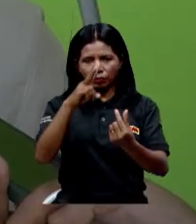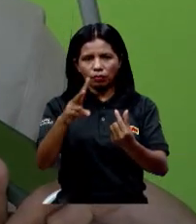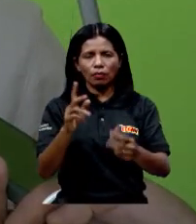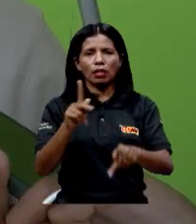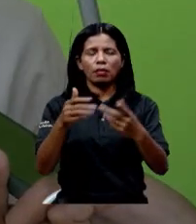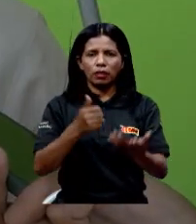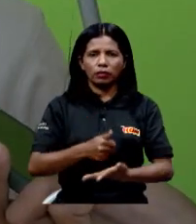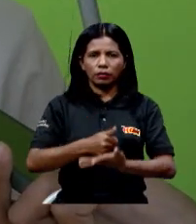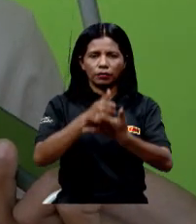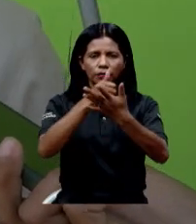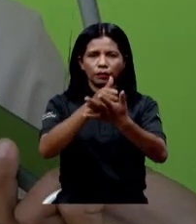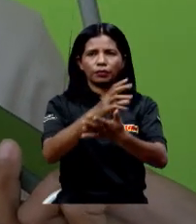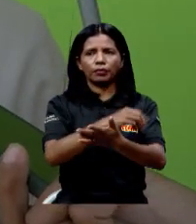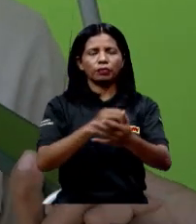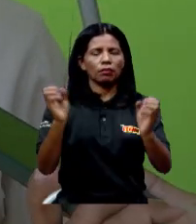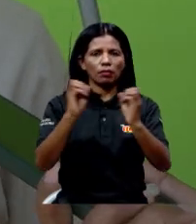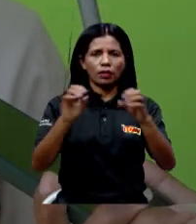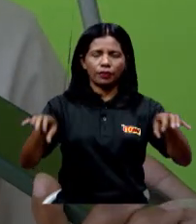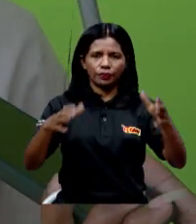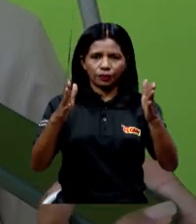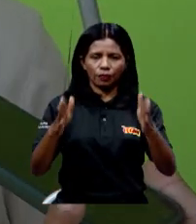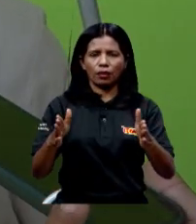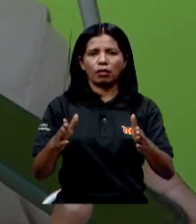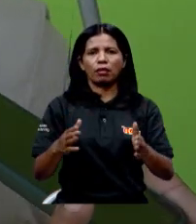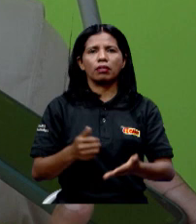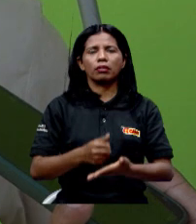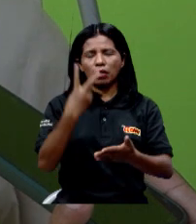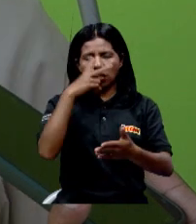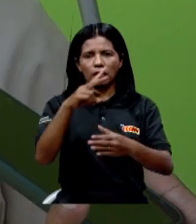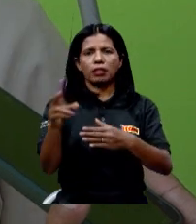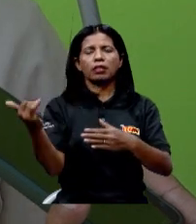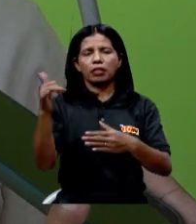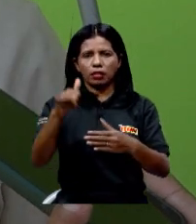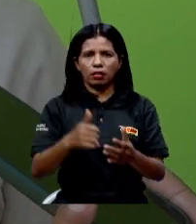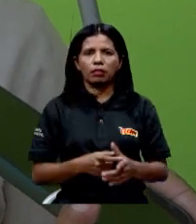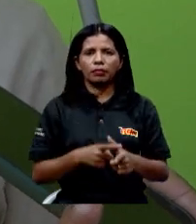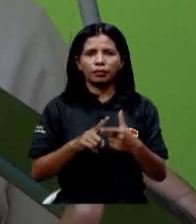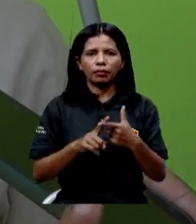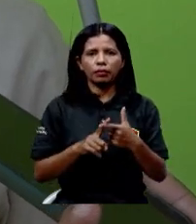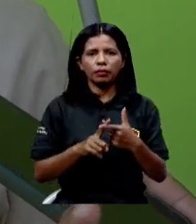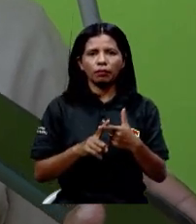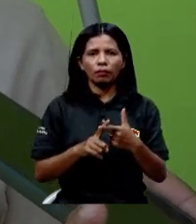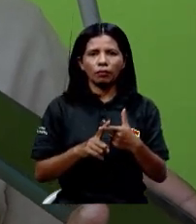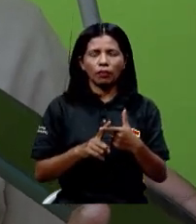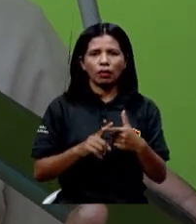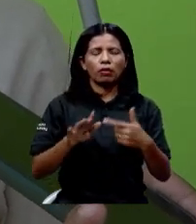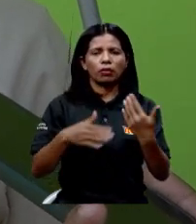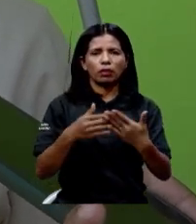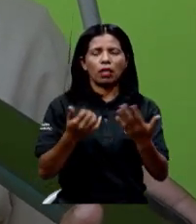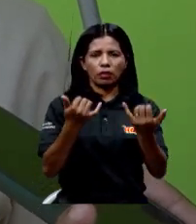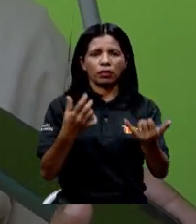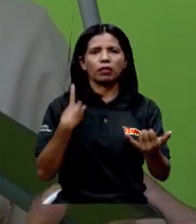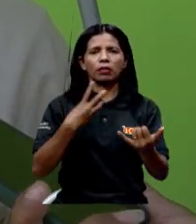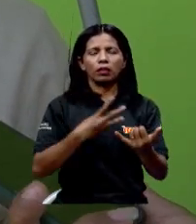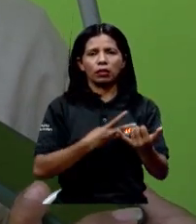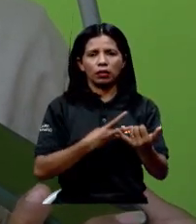adiru mo sa minus rekurs para tu bele na fatin kontrol sira i buat tebe maka gordak ita nyali